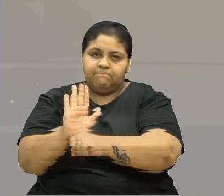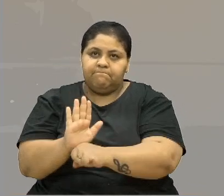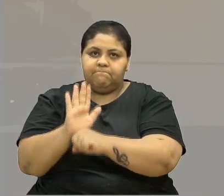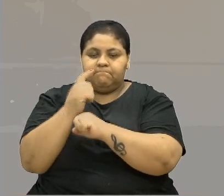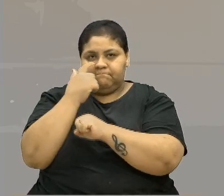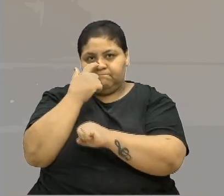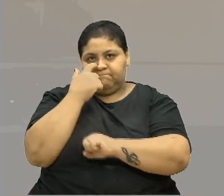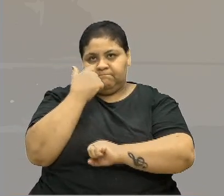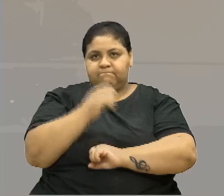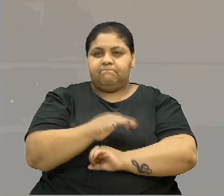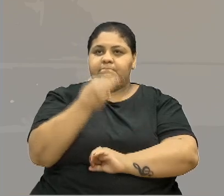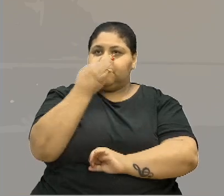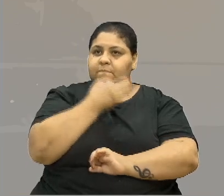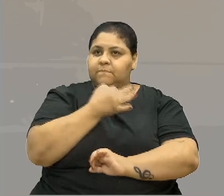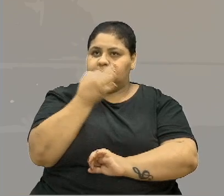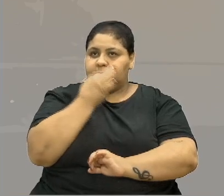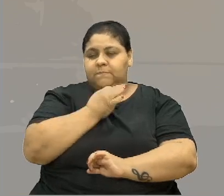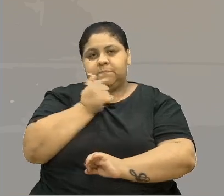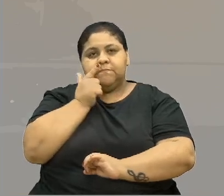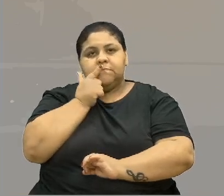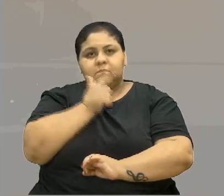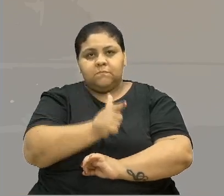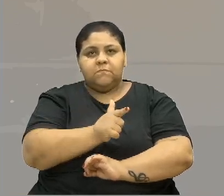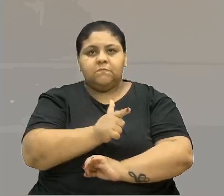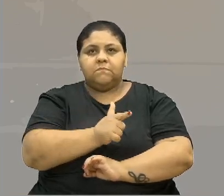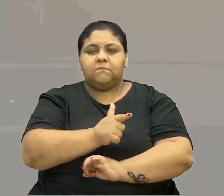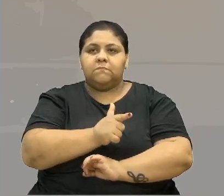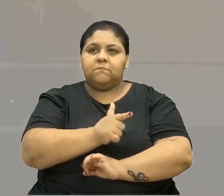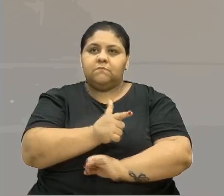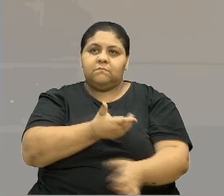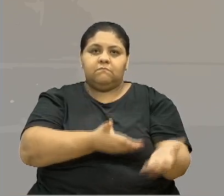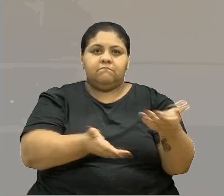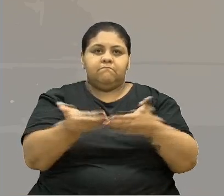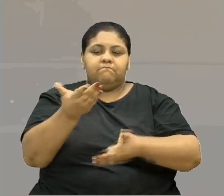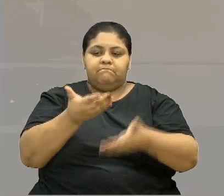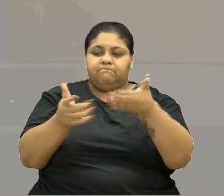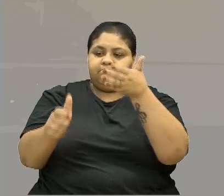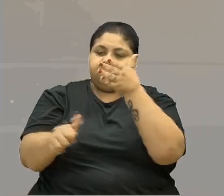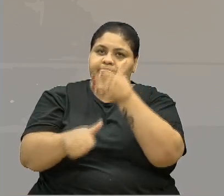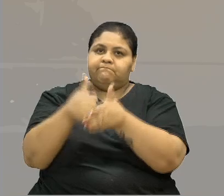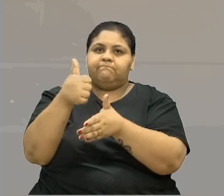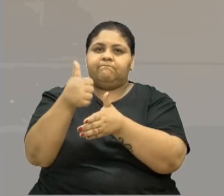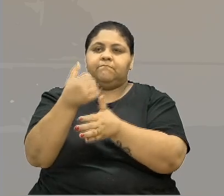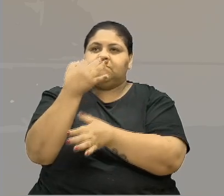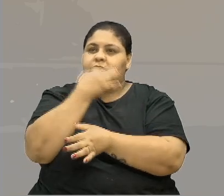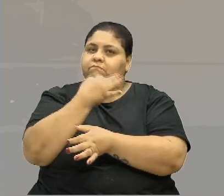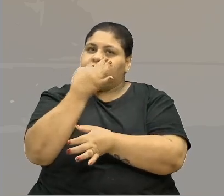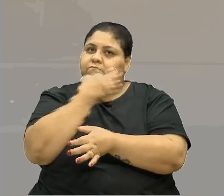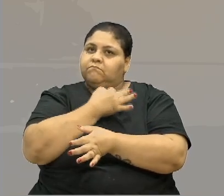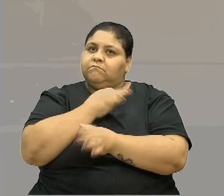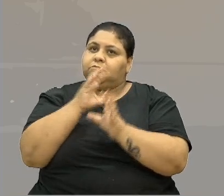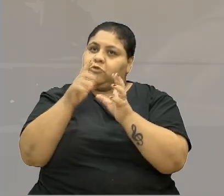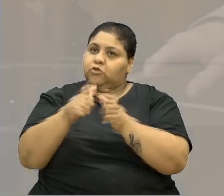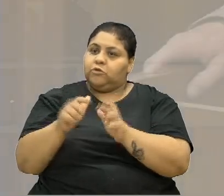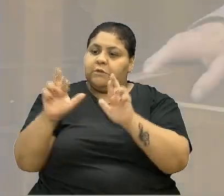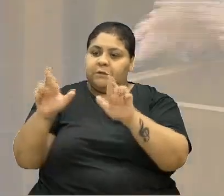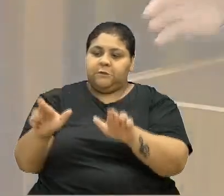que Caxias conseguisse prestar um atendimento melhor para Caxias do Sul e toda a